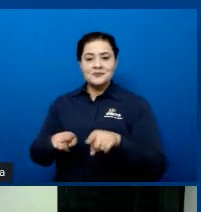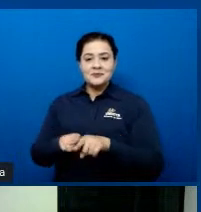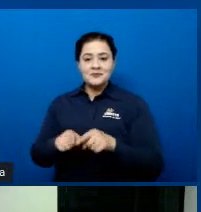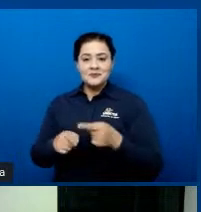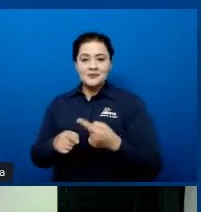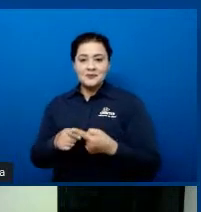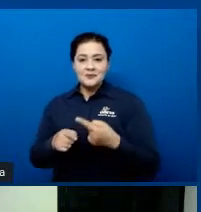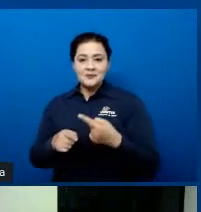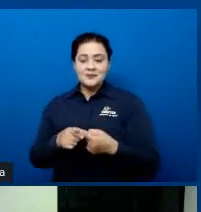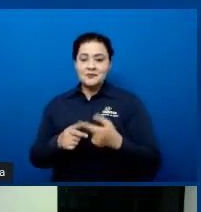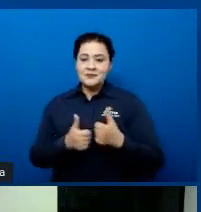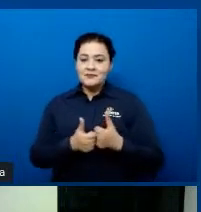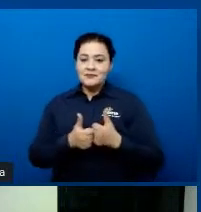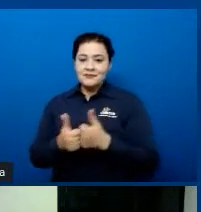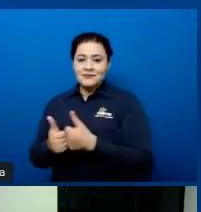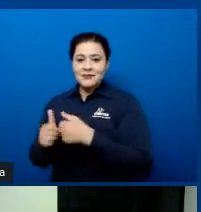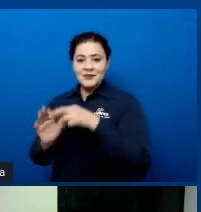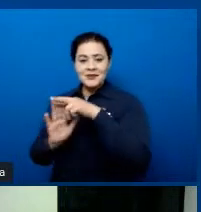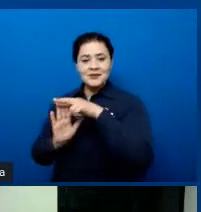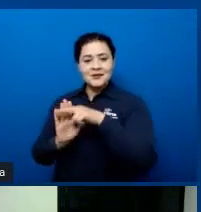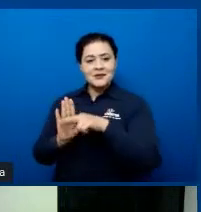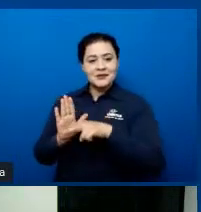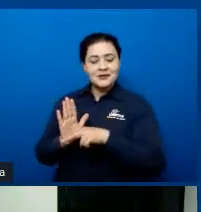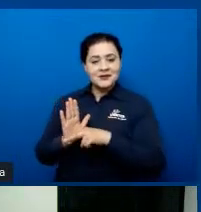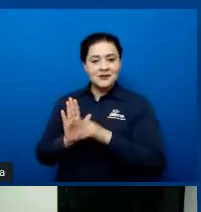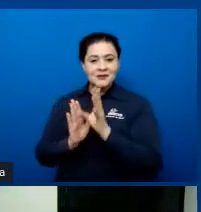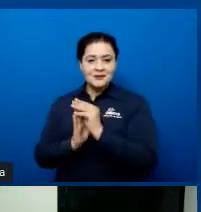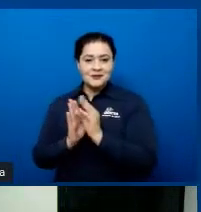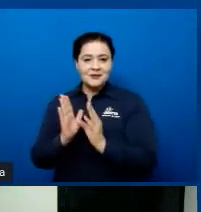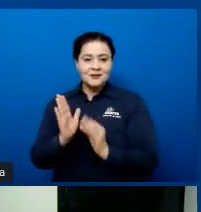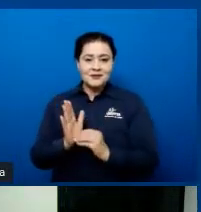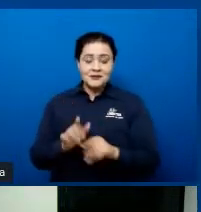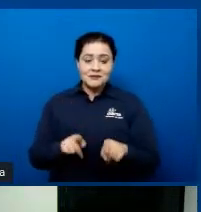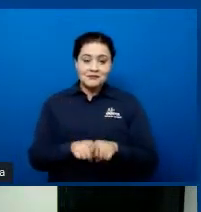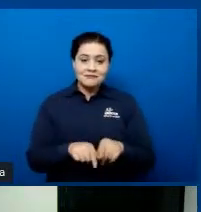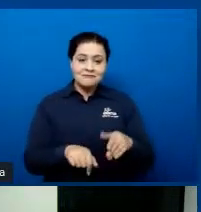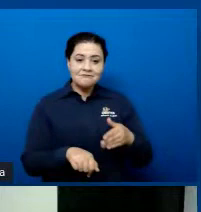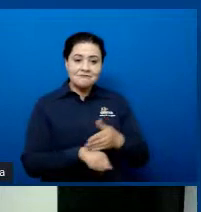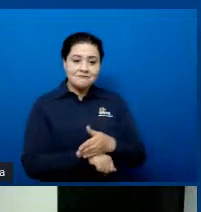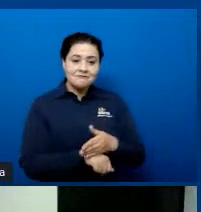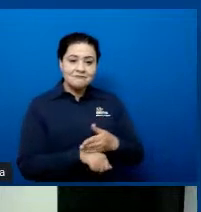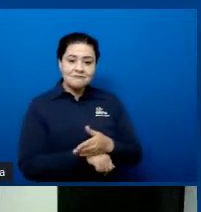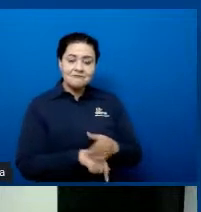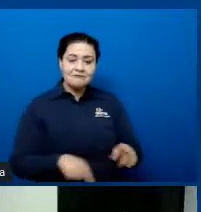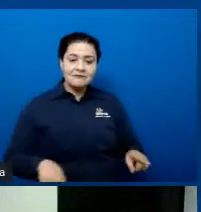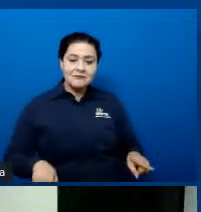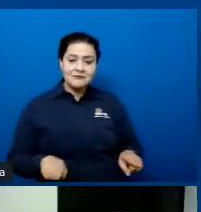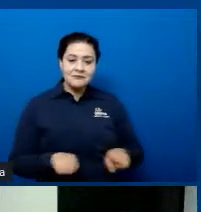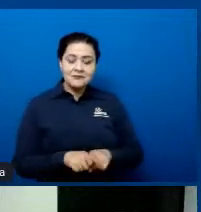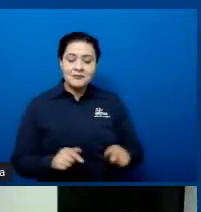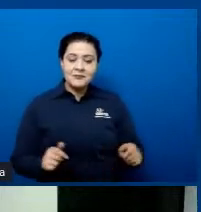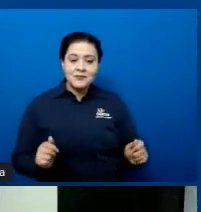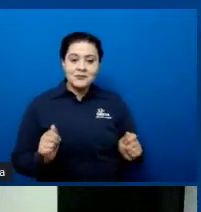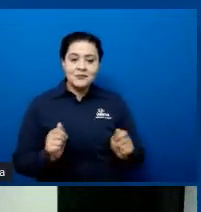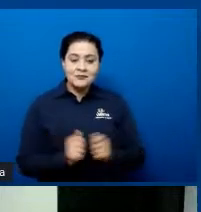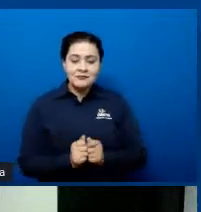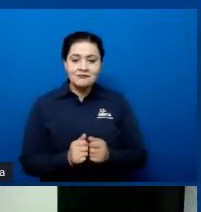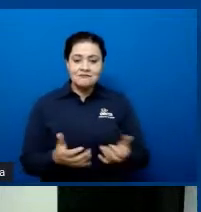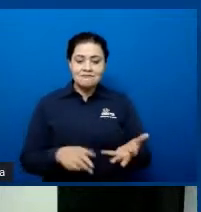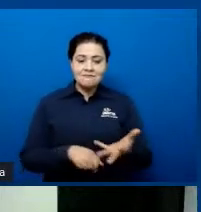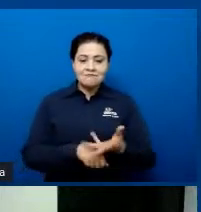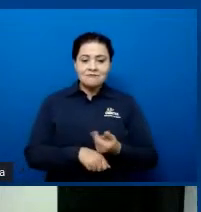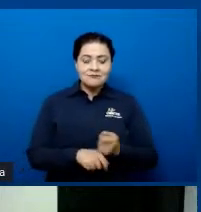eles seguem essas normas do BNCC, que é a fixação de conteúdo, engajamento e participação, e traz as questões de habilidades e